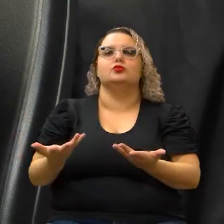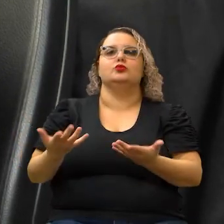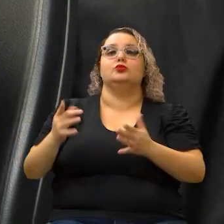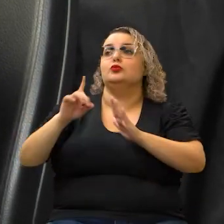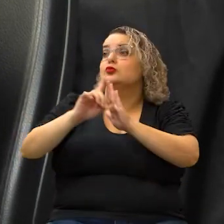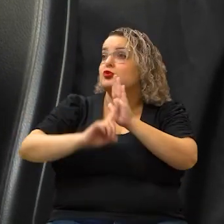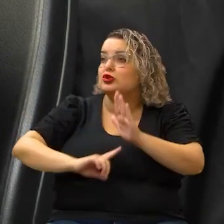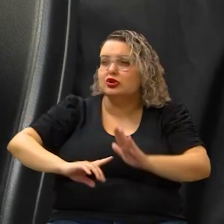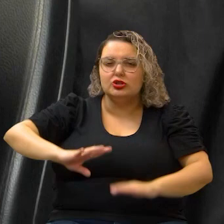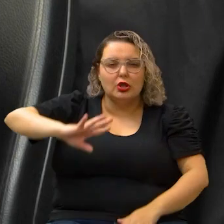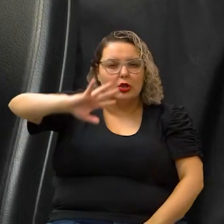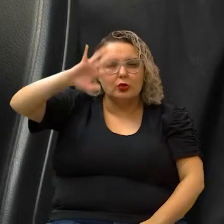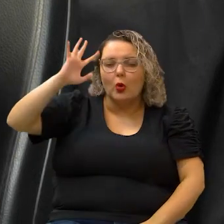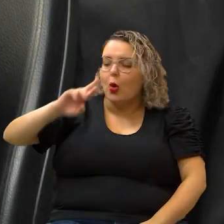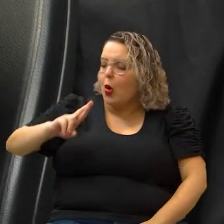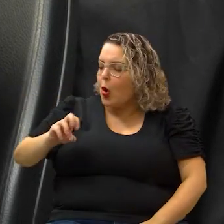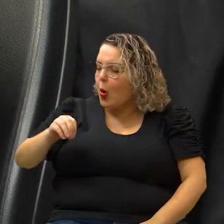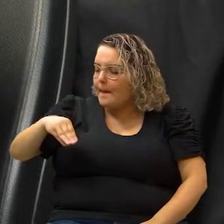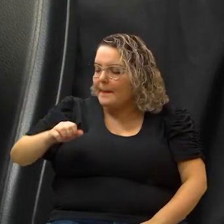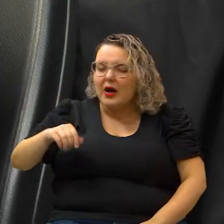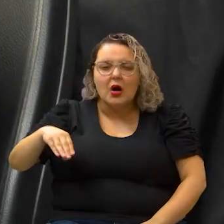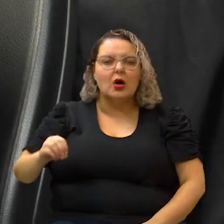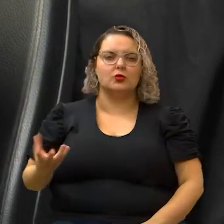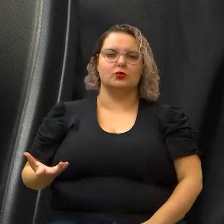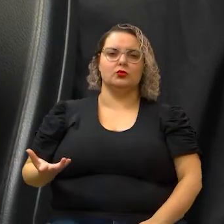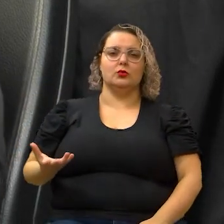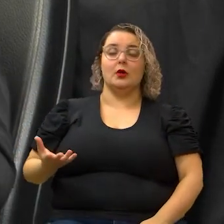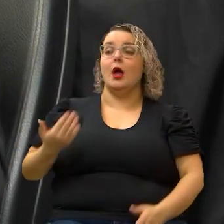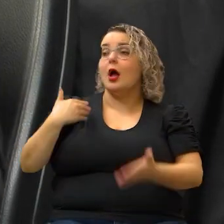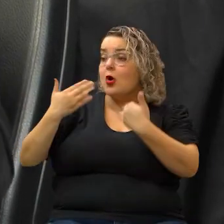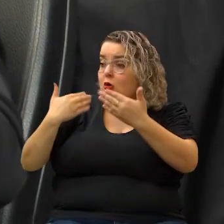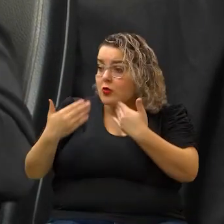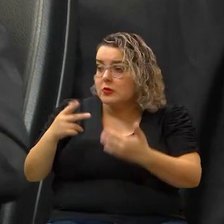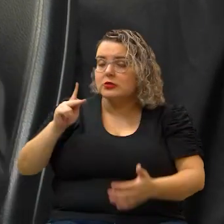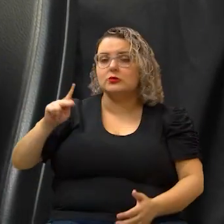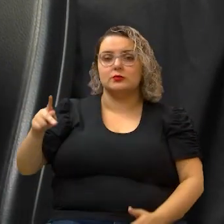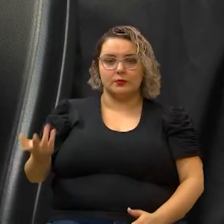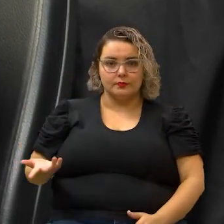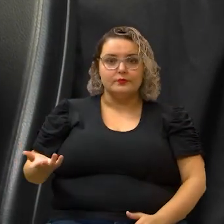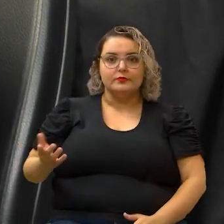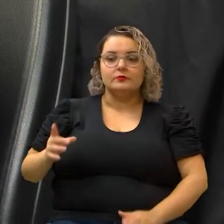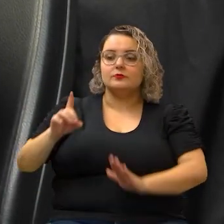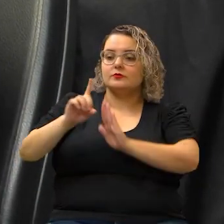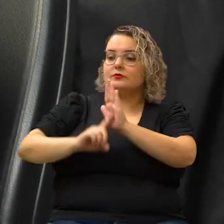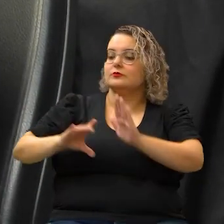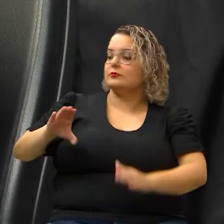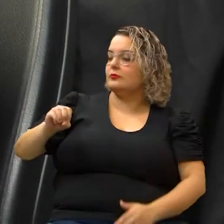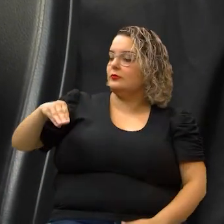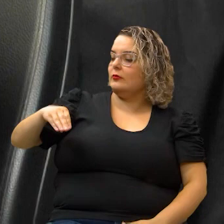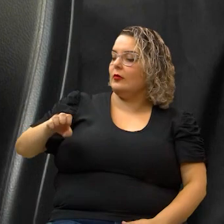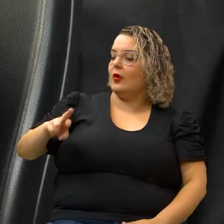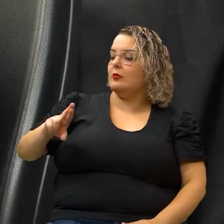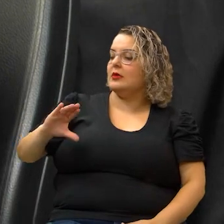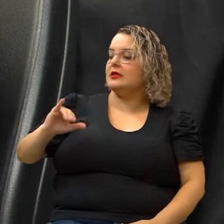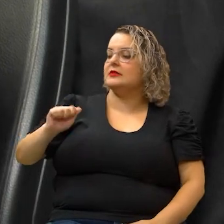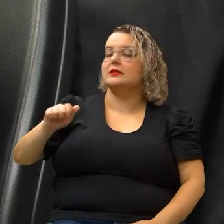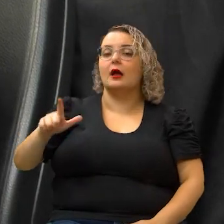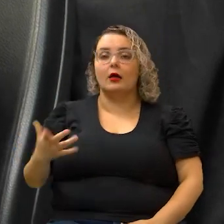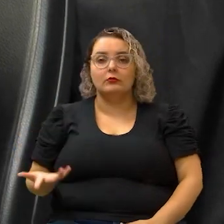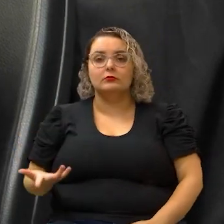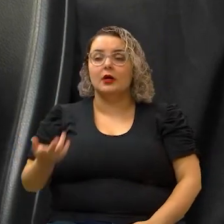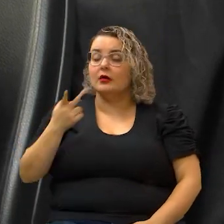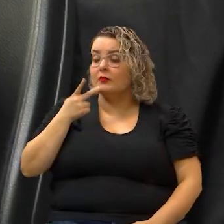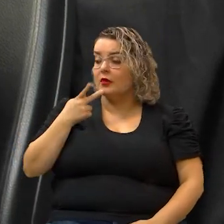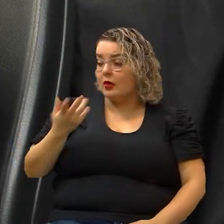direito romano, e aí um dia, conversando com o professor de direito comercial, ele falou,